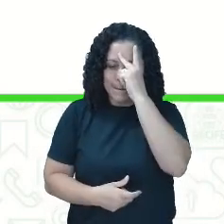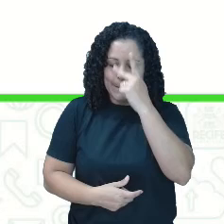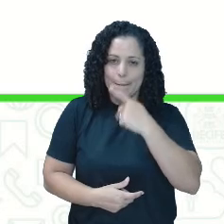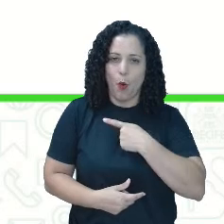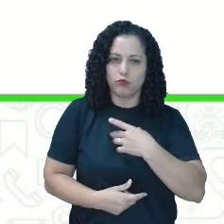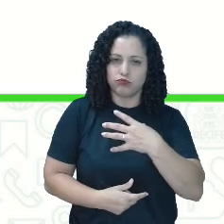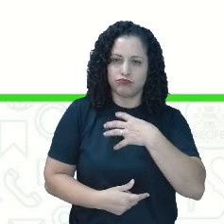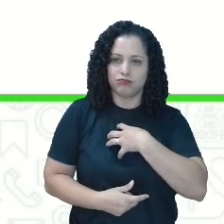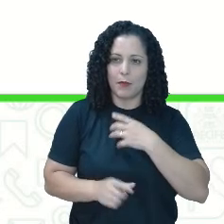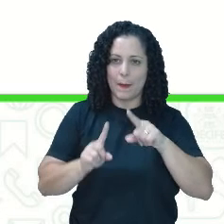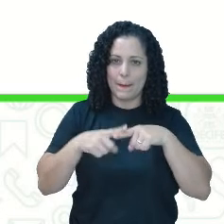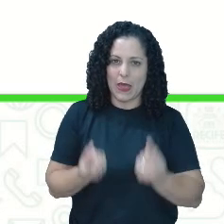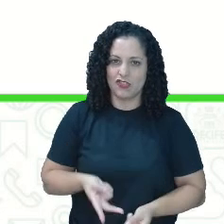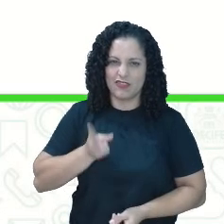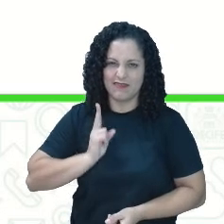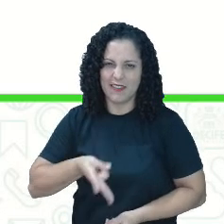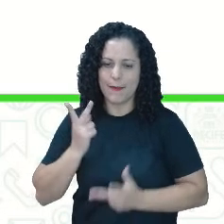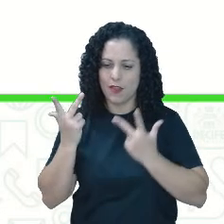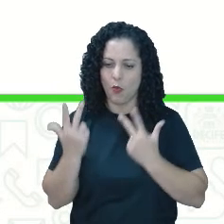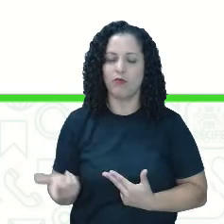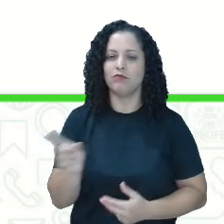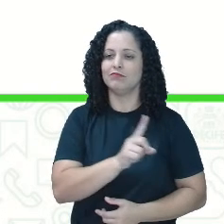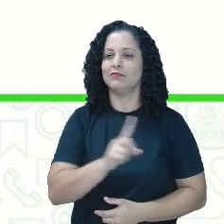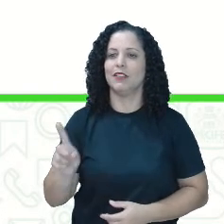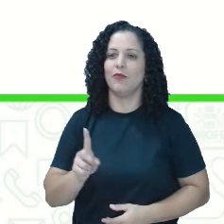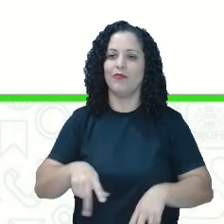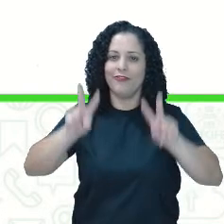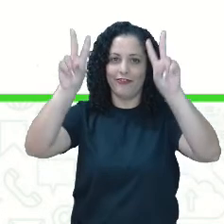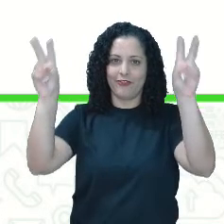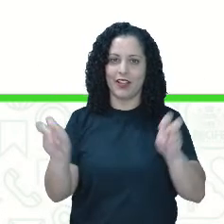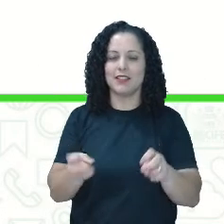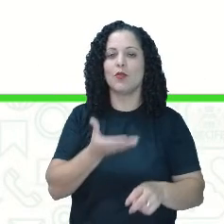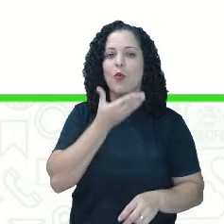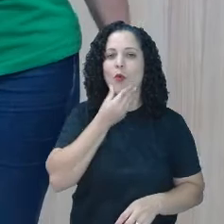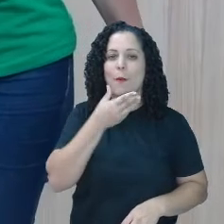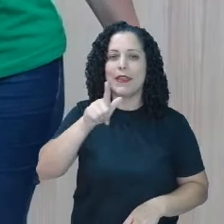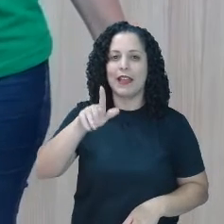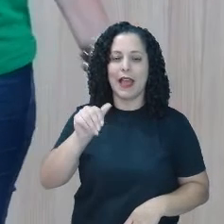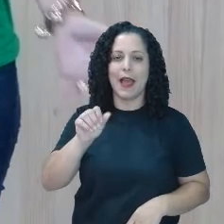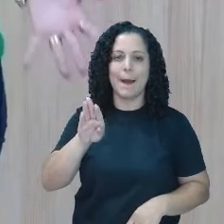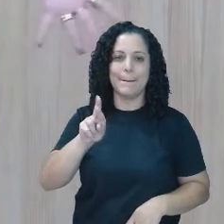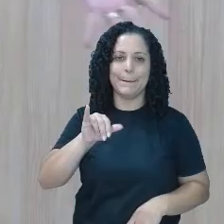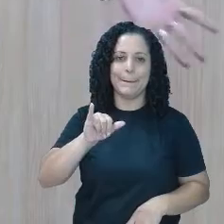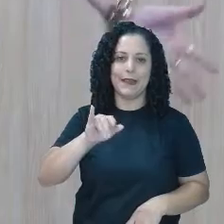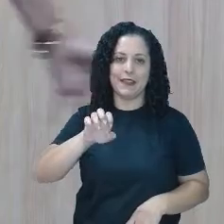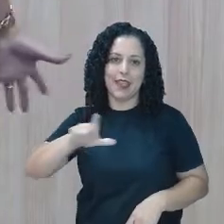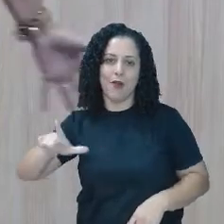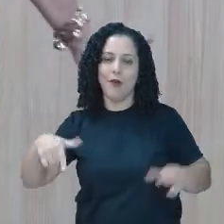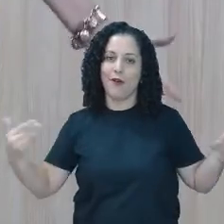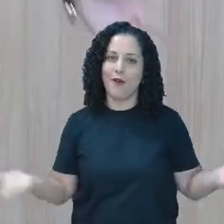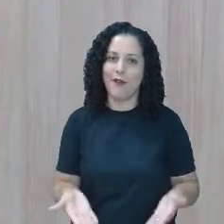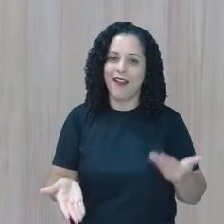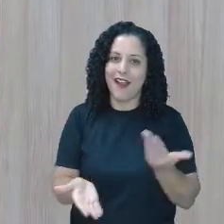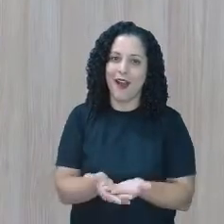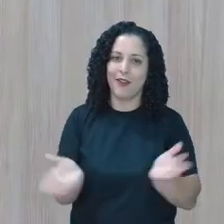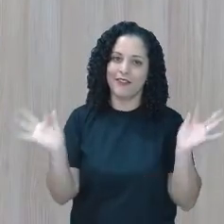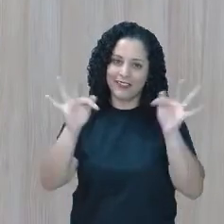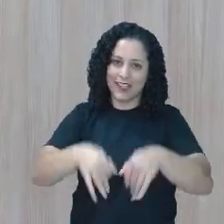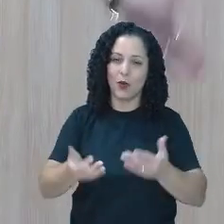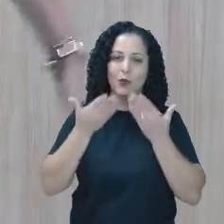não seja sempre o mesmo. Então é de quem? Gabriel, o pensador. E nossa aula termina por aqui.